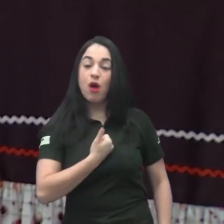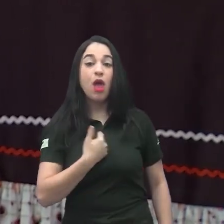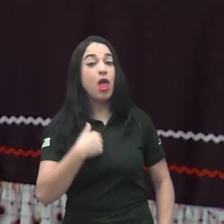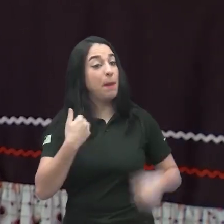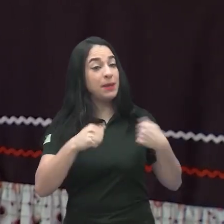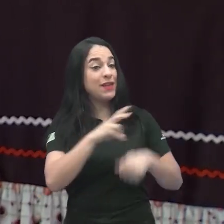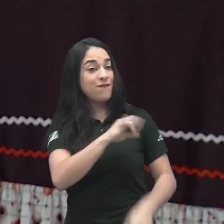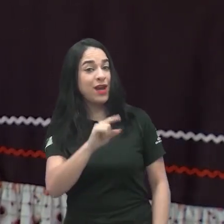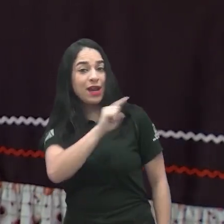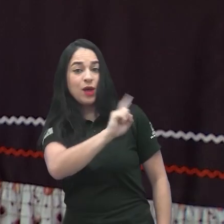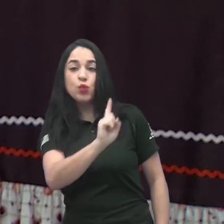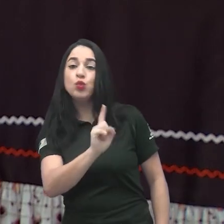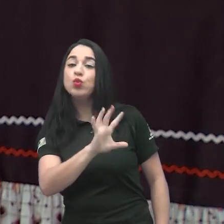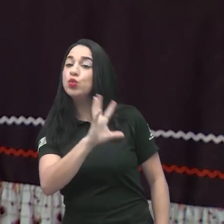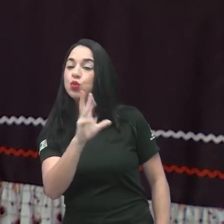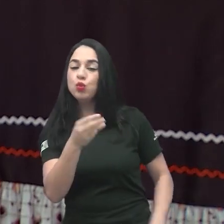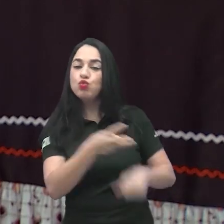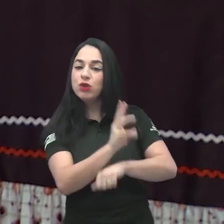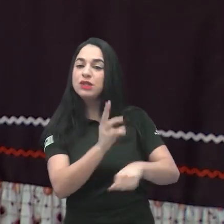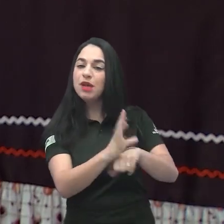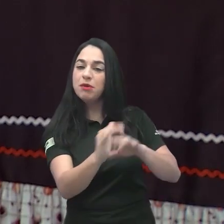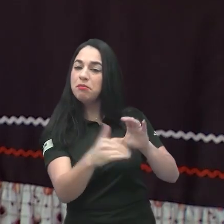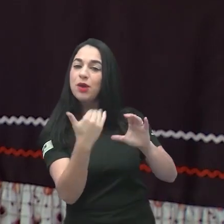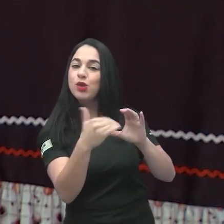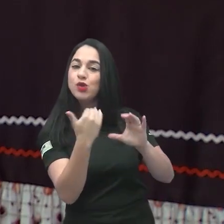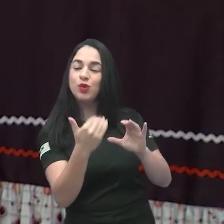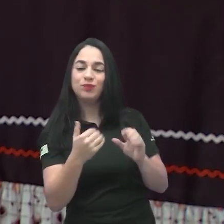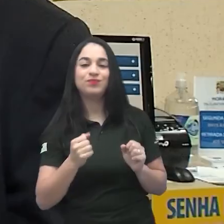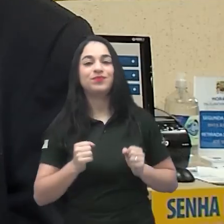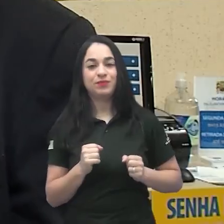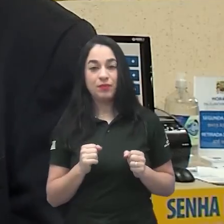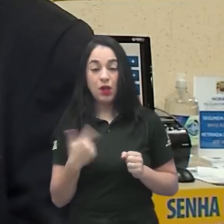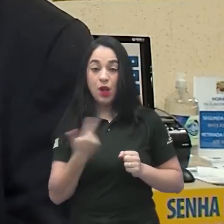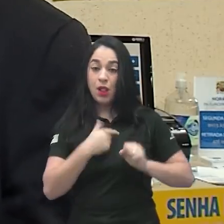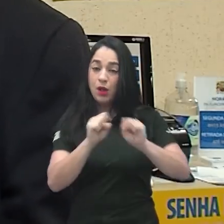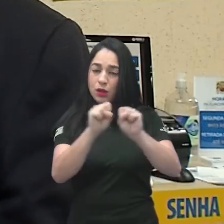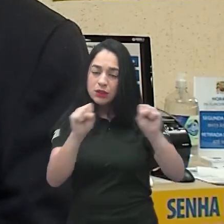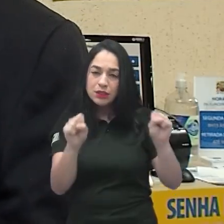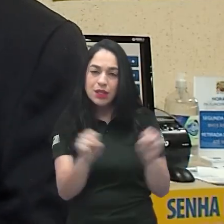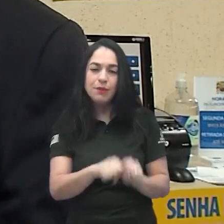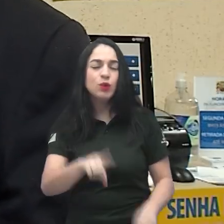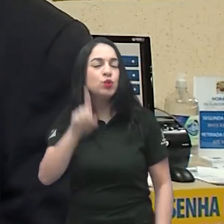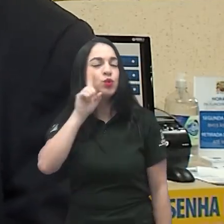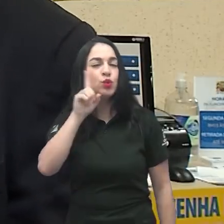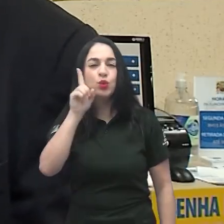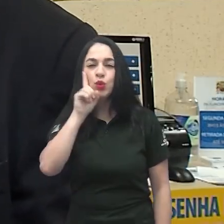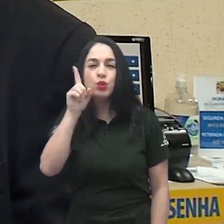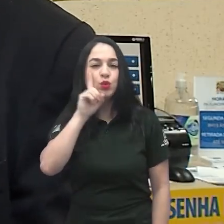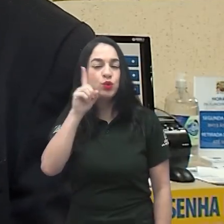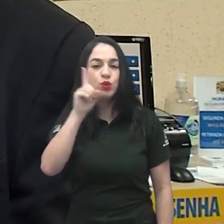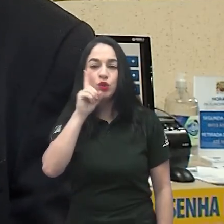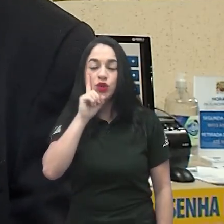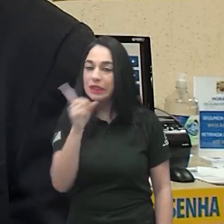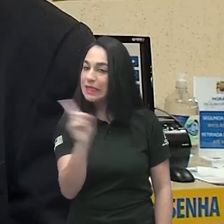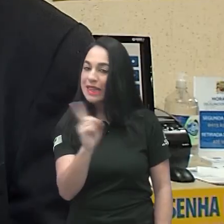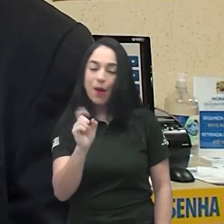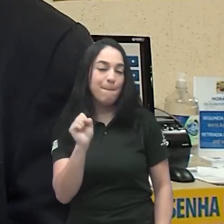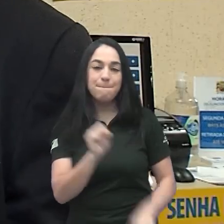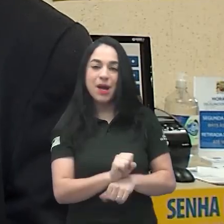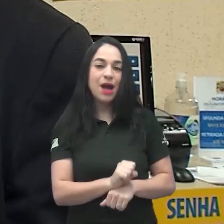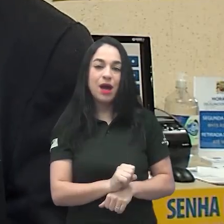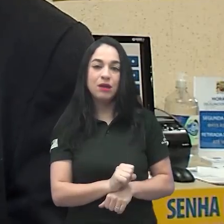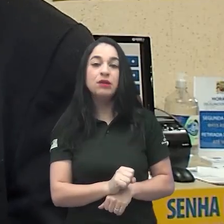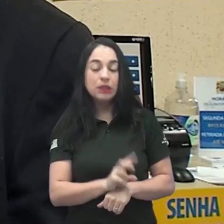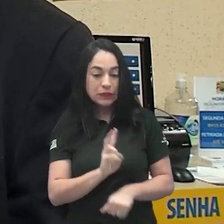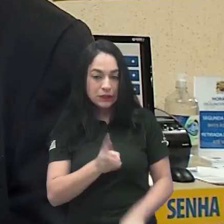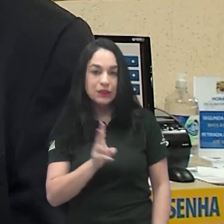por WhatsApp. Eu nem precisei ir lá, ele mandou para mim tudo por WhatsApp. Nosso sistema funciona 24 horas por dia, 7 dias por semana,